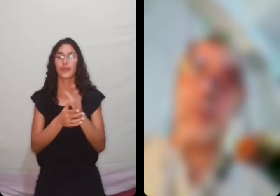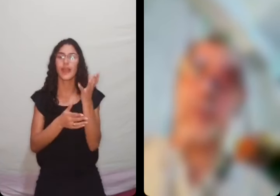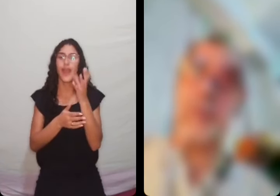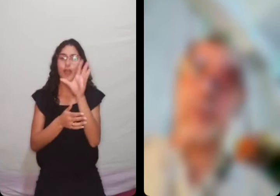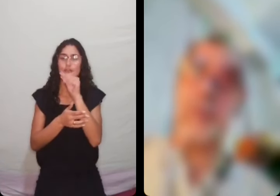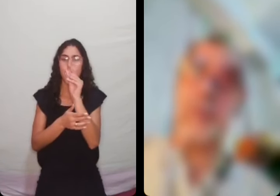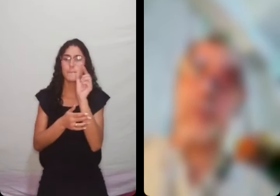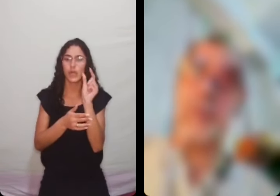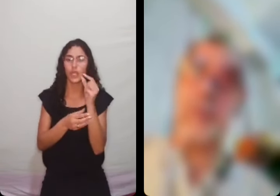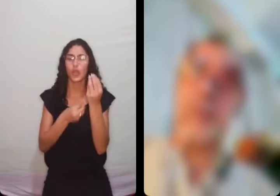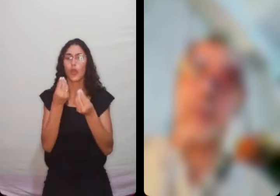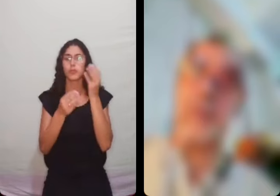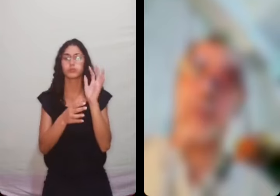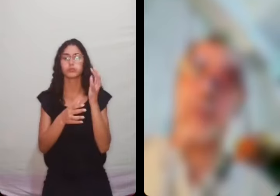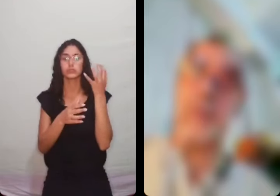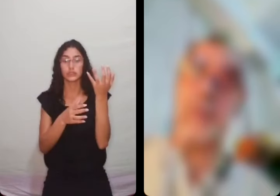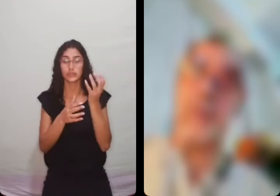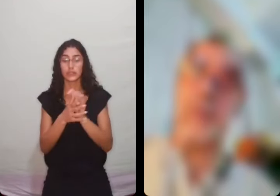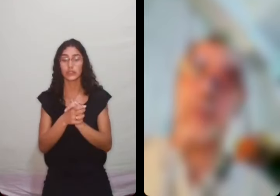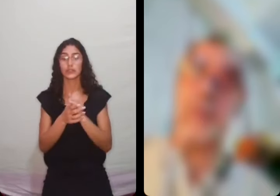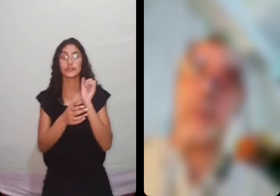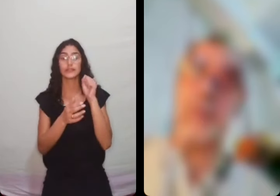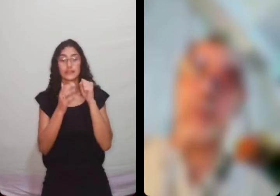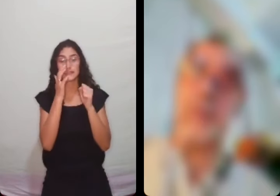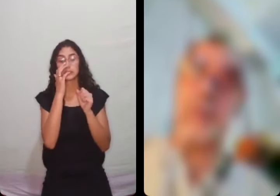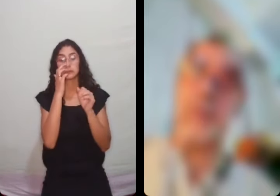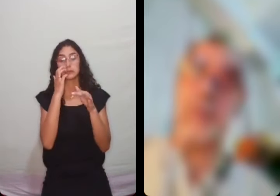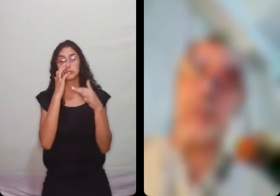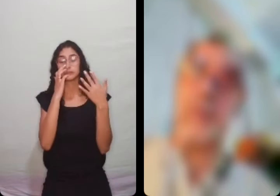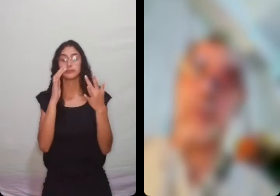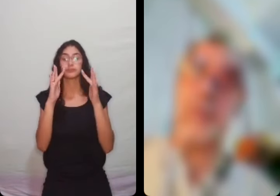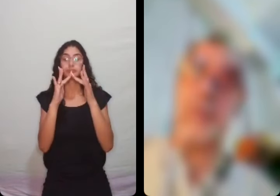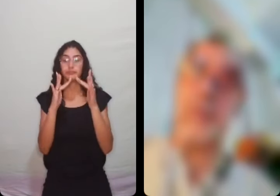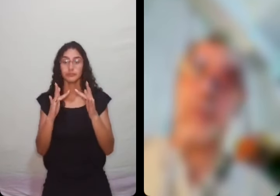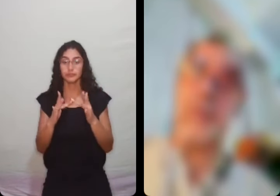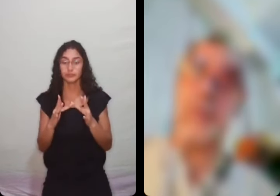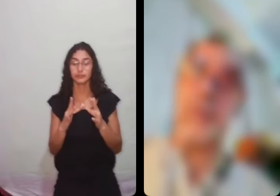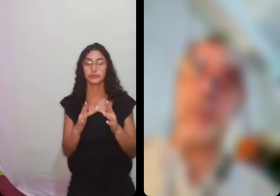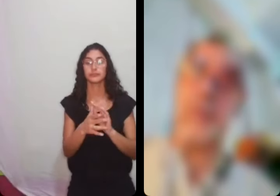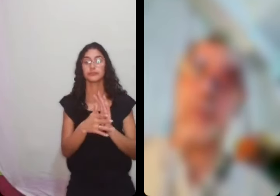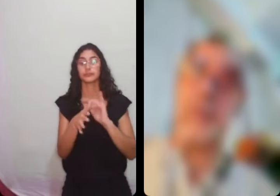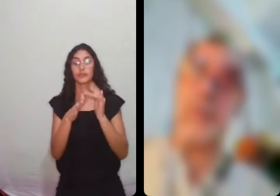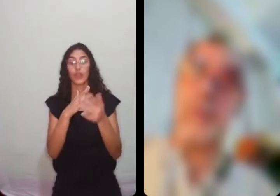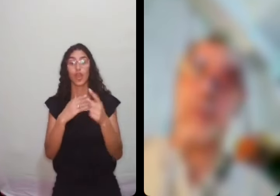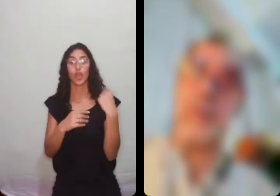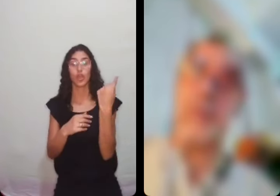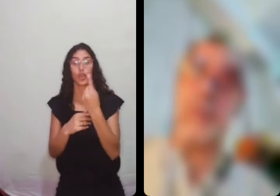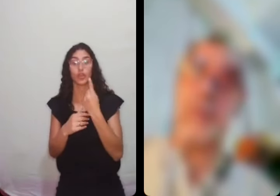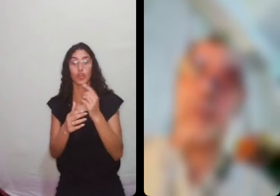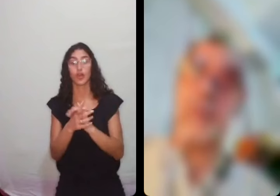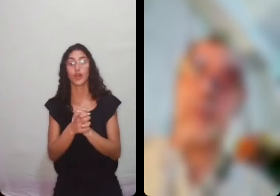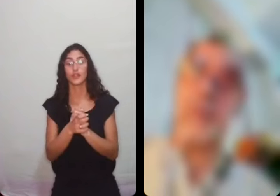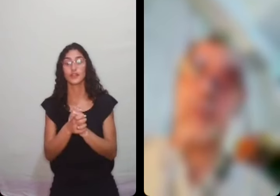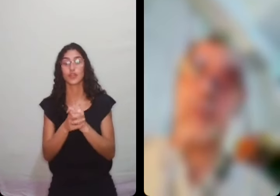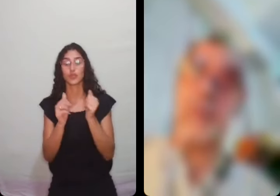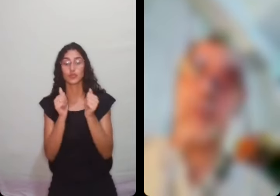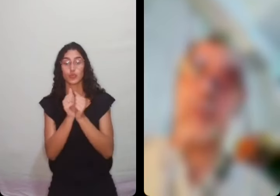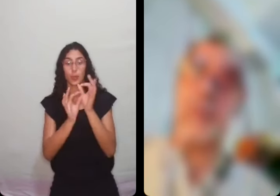Jussara? Sim, então, enquanto ele está conectando. Bom, nós estamos aqui com esse projeto Verdes e